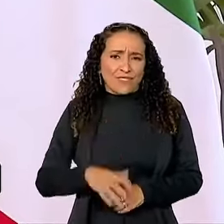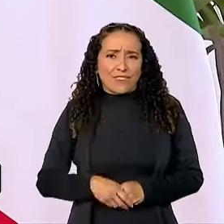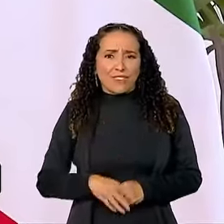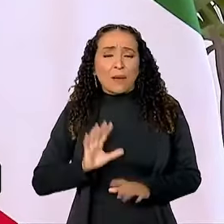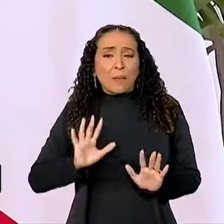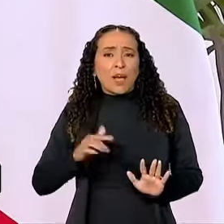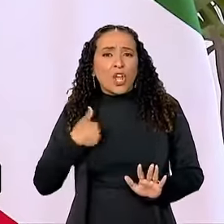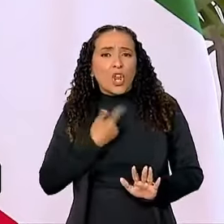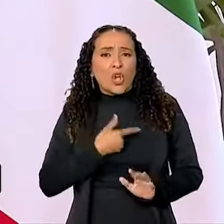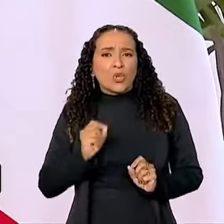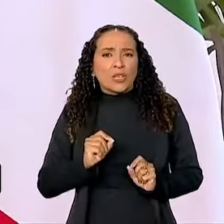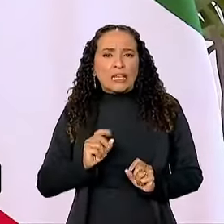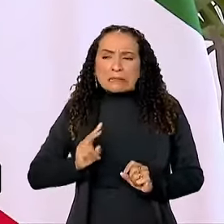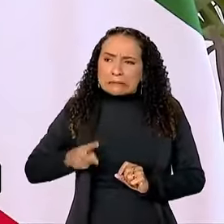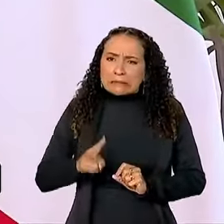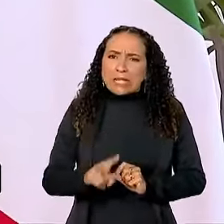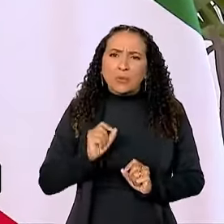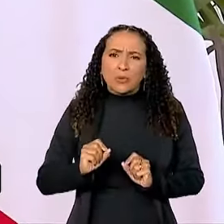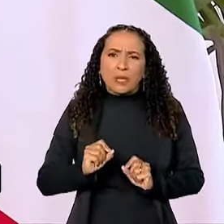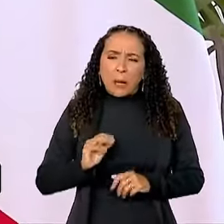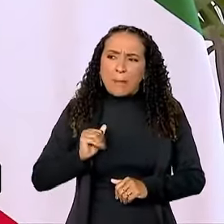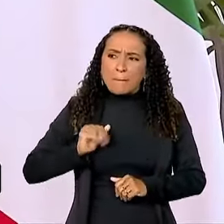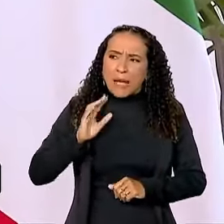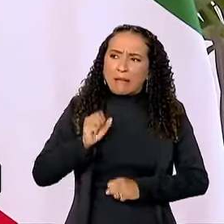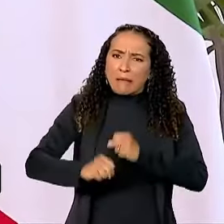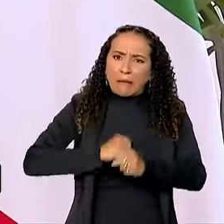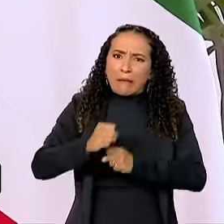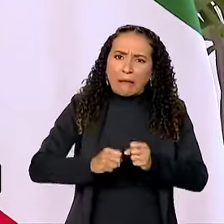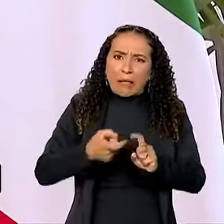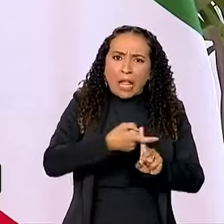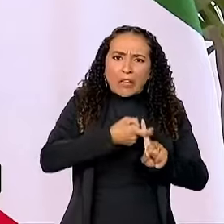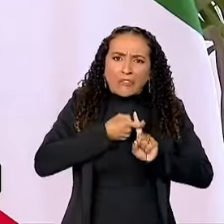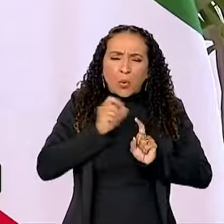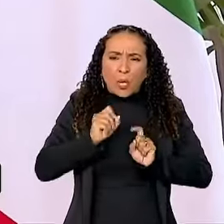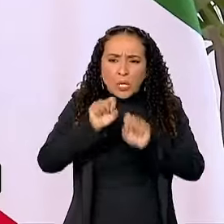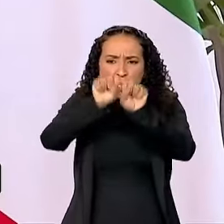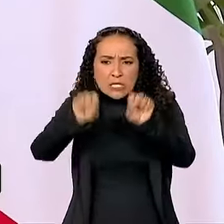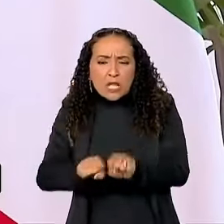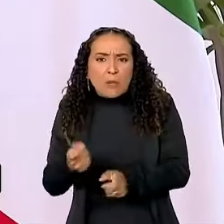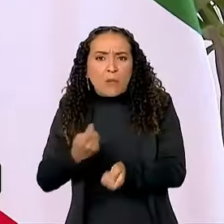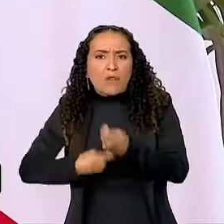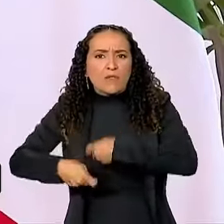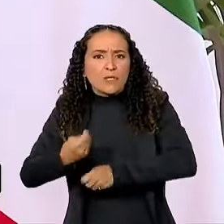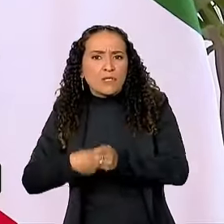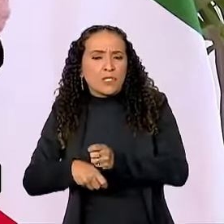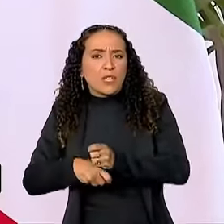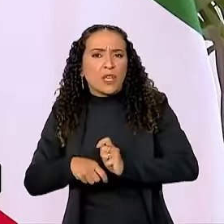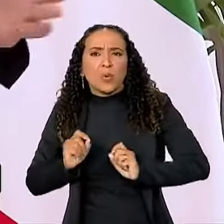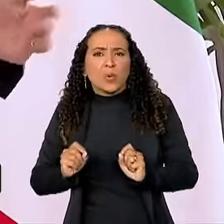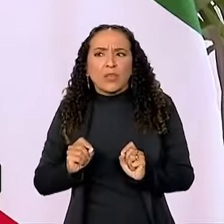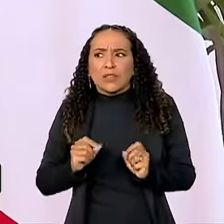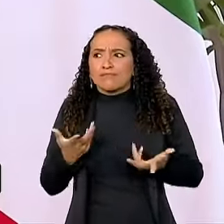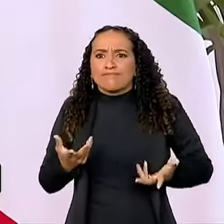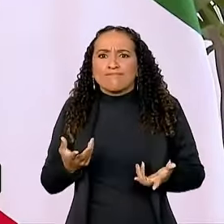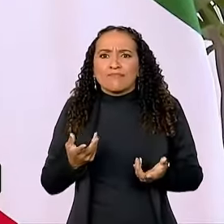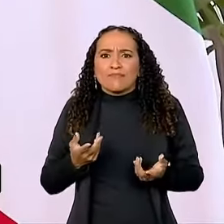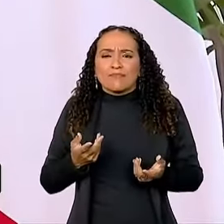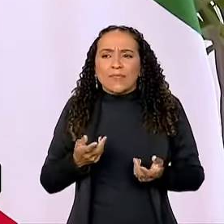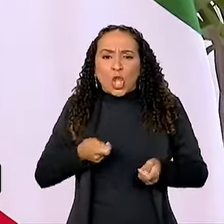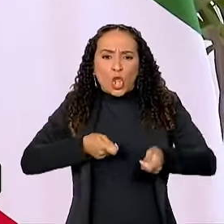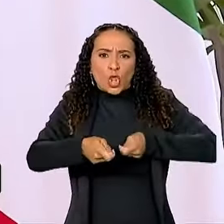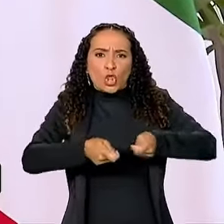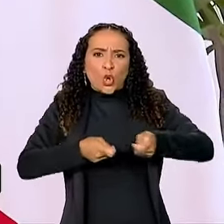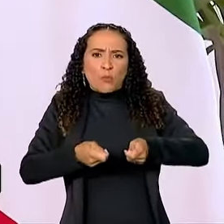Acontece que nós estamos cada vez mais refém de um sistema financeiro que praticamente domina a